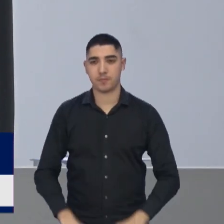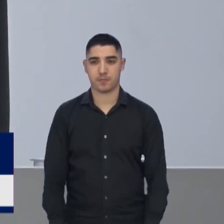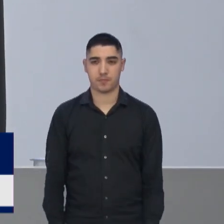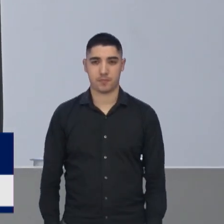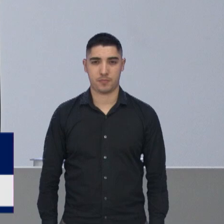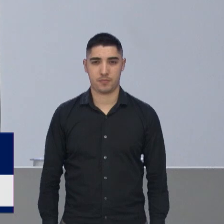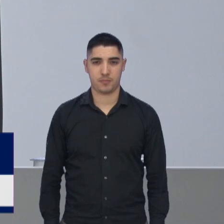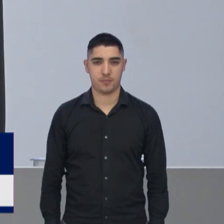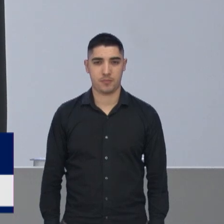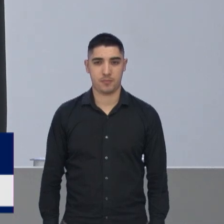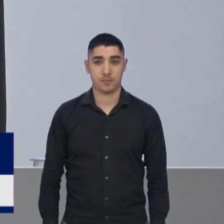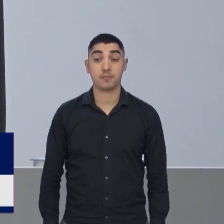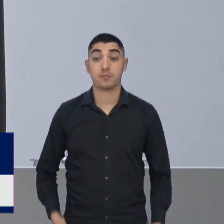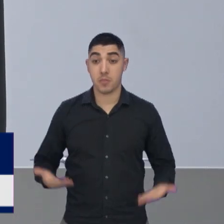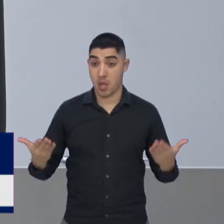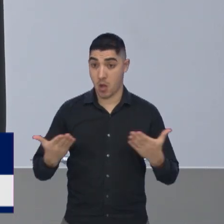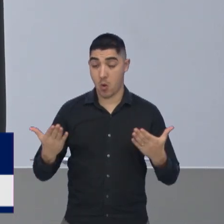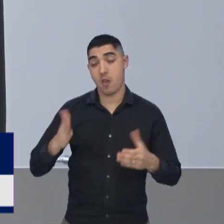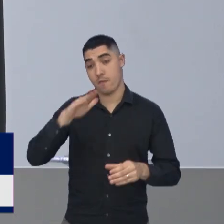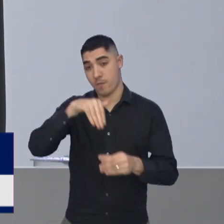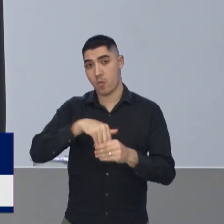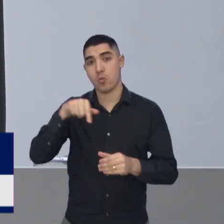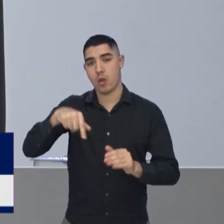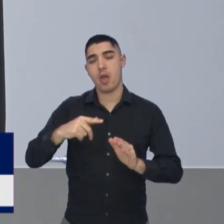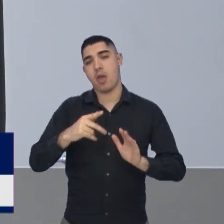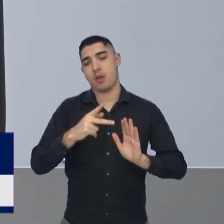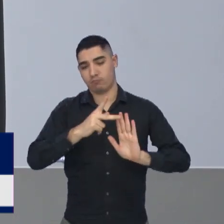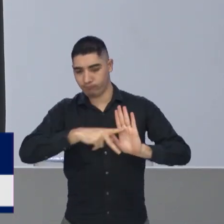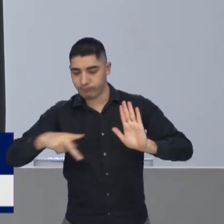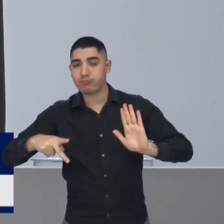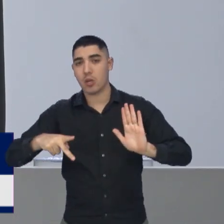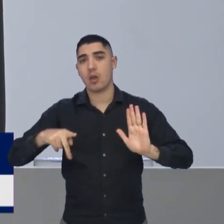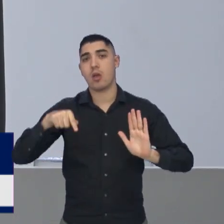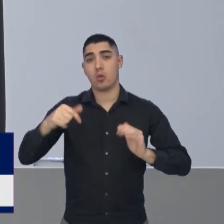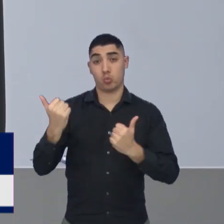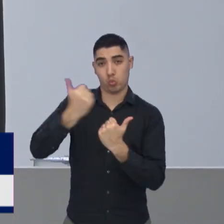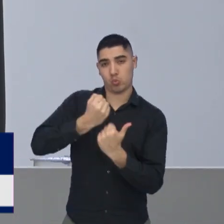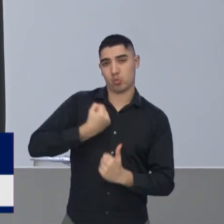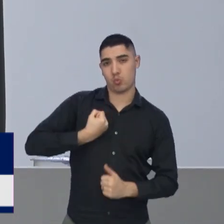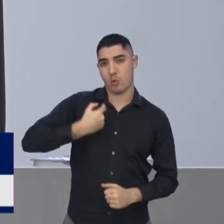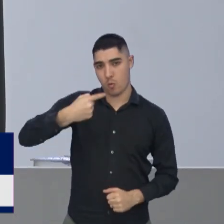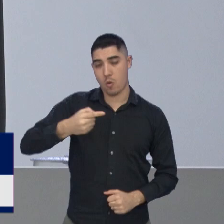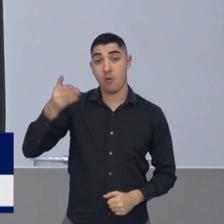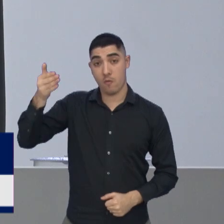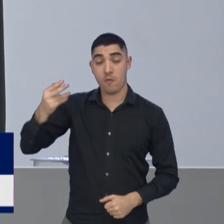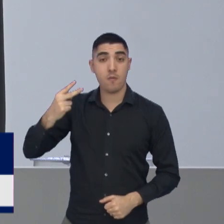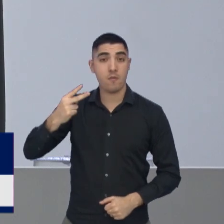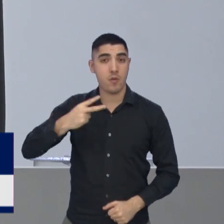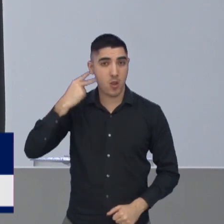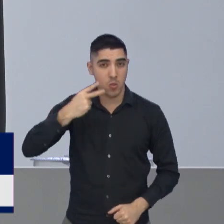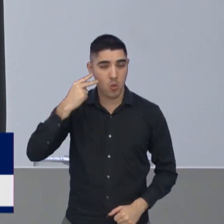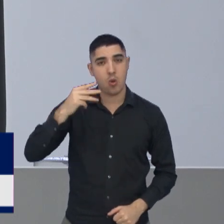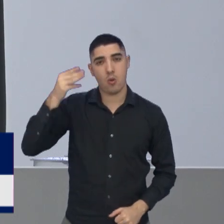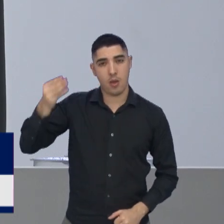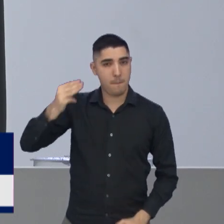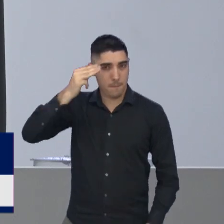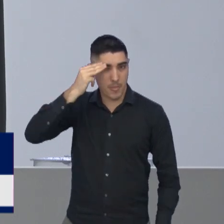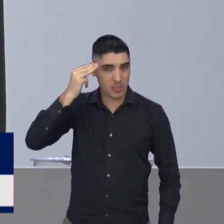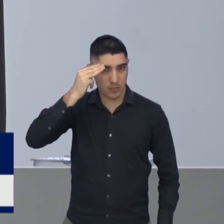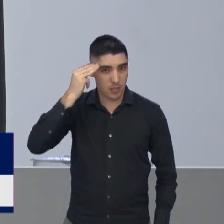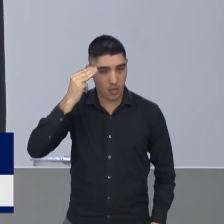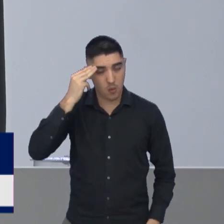por unanimidade. Em votação, a tramitação do substitutivo número 1, autoria do vereador Marcelo Garcia,